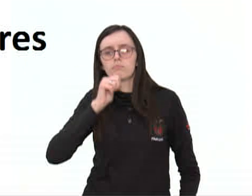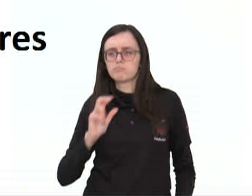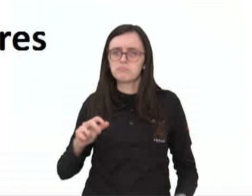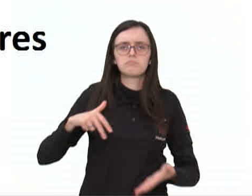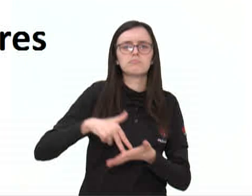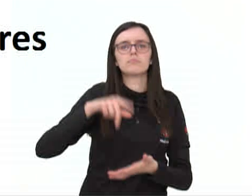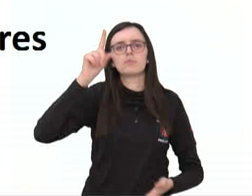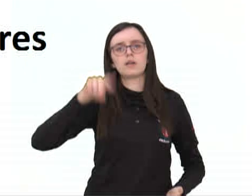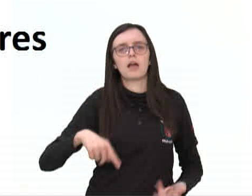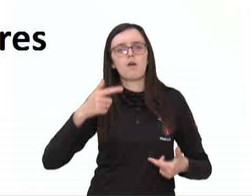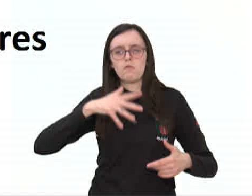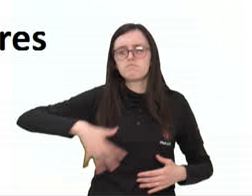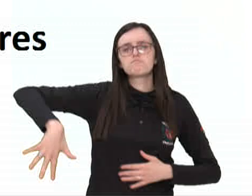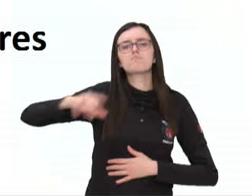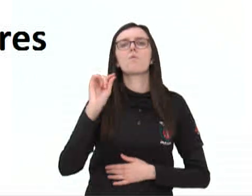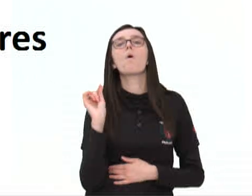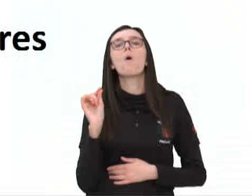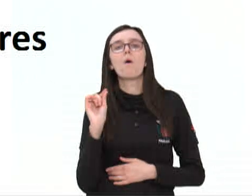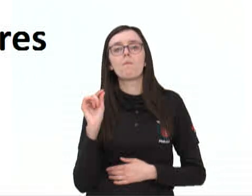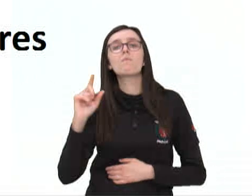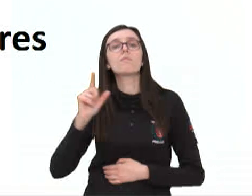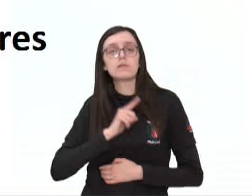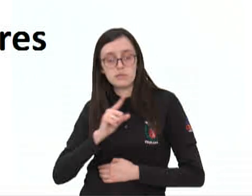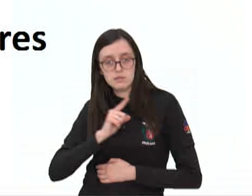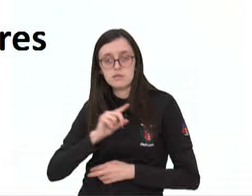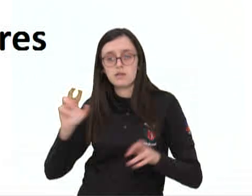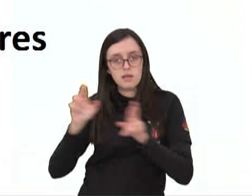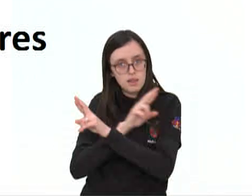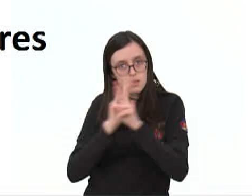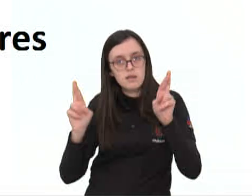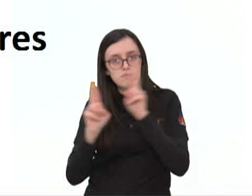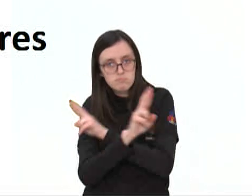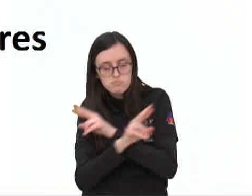como cidadãs que interferiram